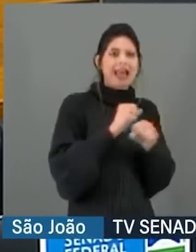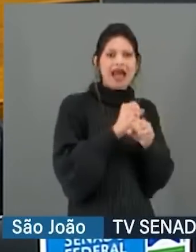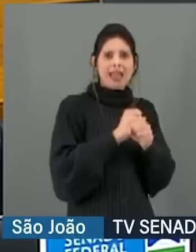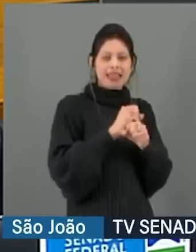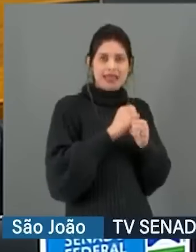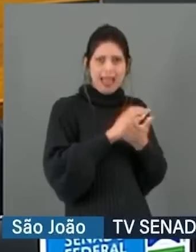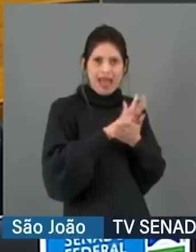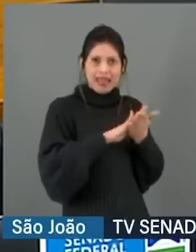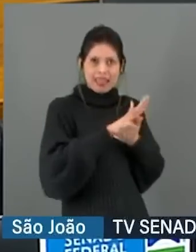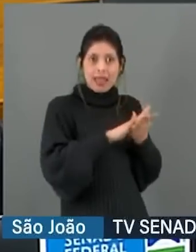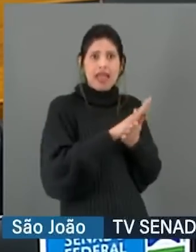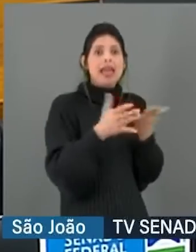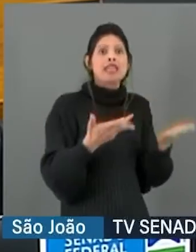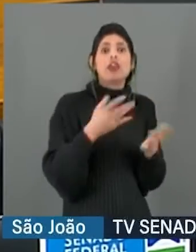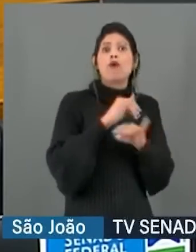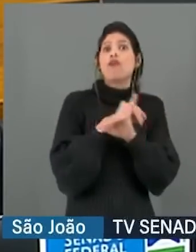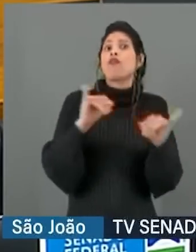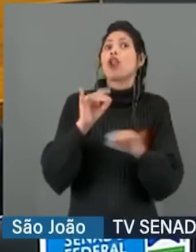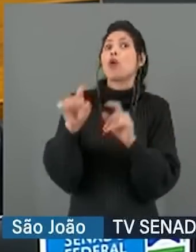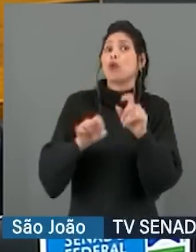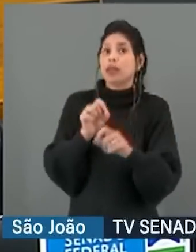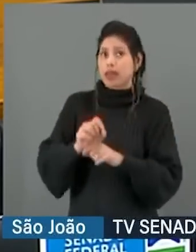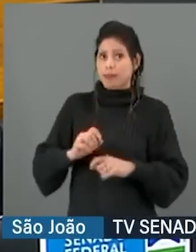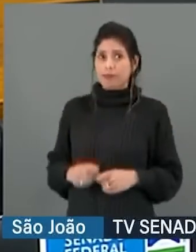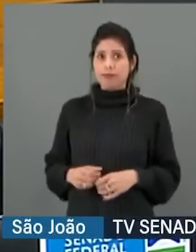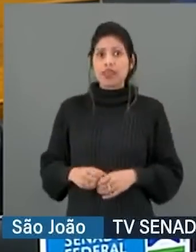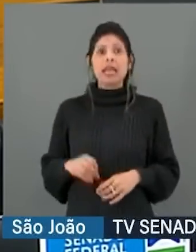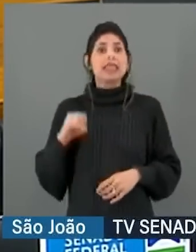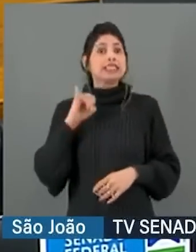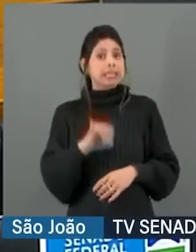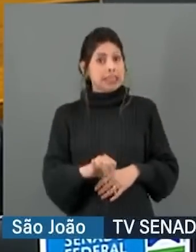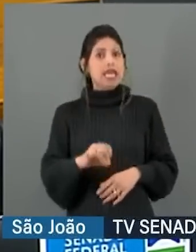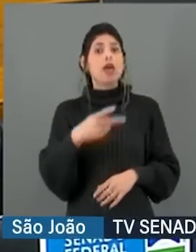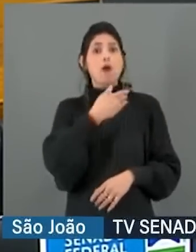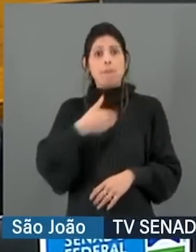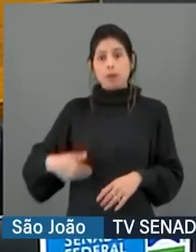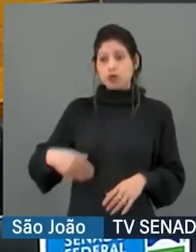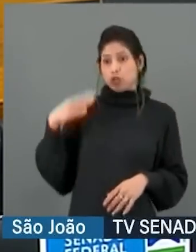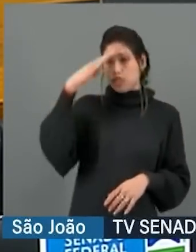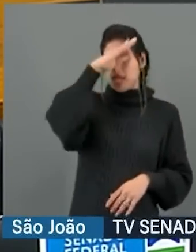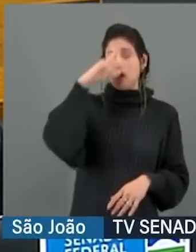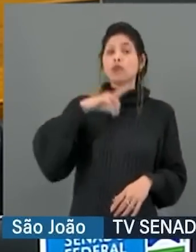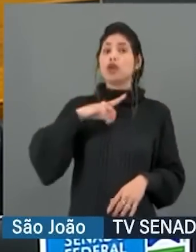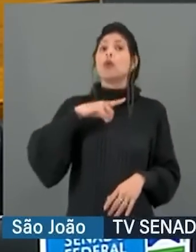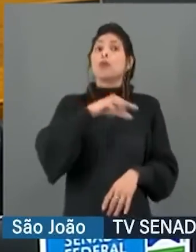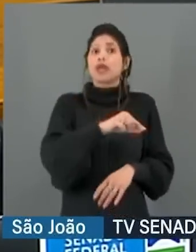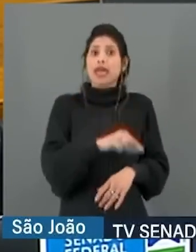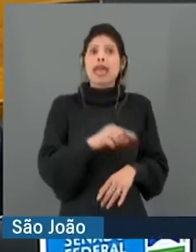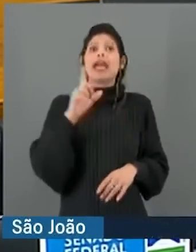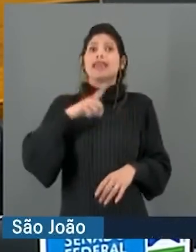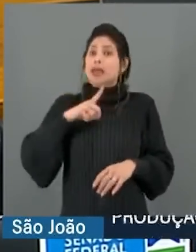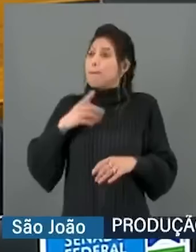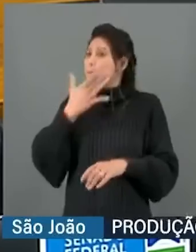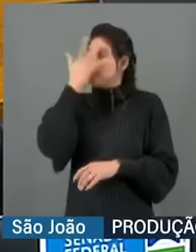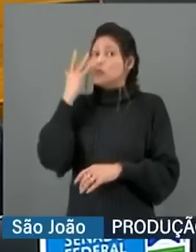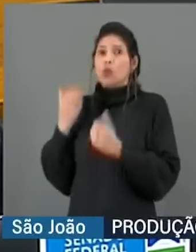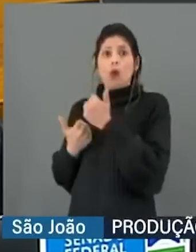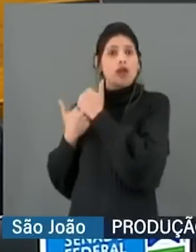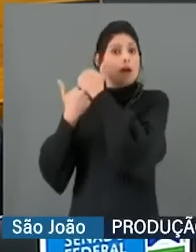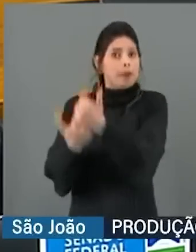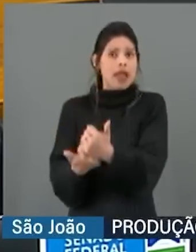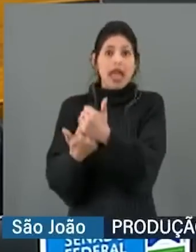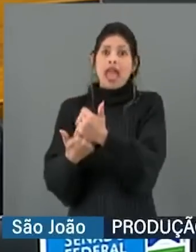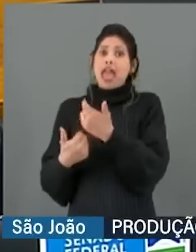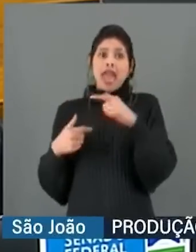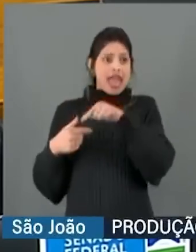essa narrativa da questão do presidente Bolsonaro... Porque por mais que o Bolsonaro tenha apoiadores, tenha deputados que apoiem, o Bolsonaro consegue